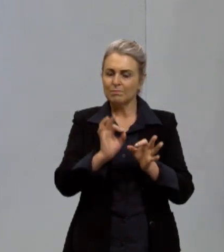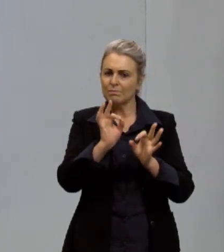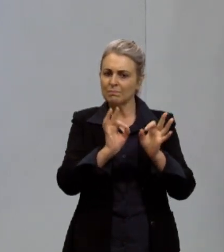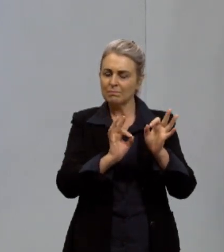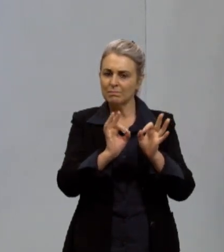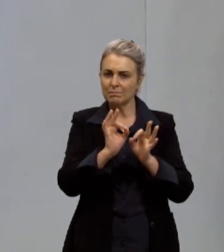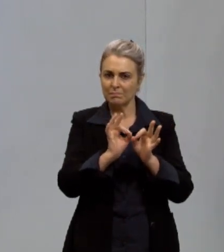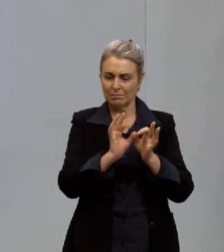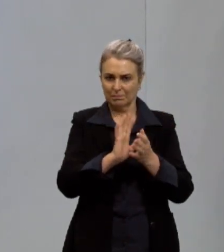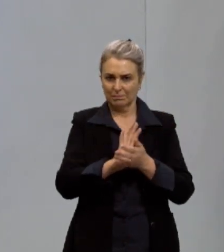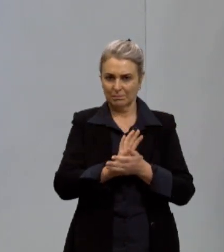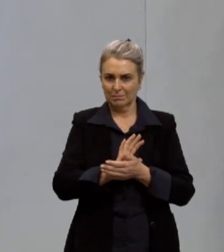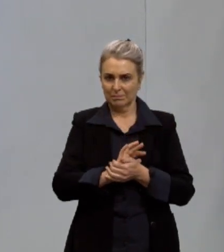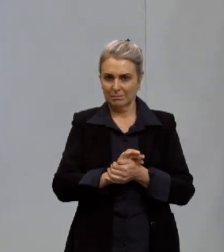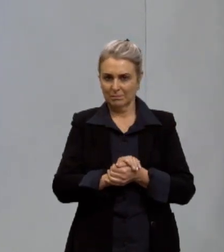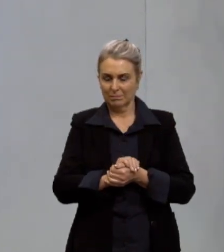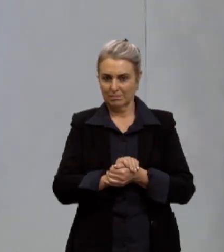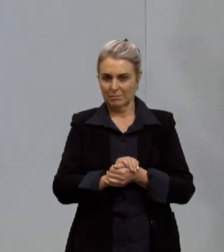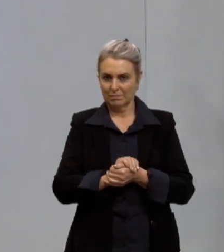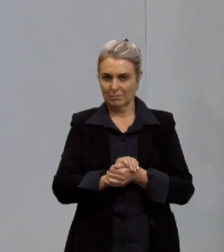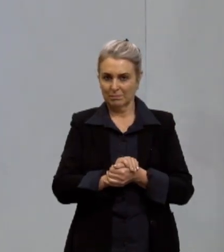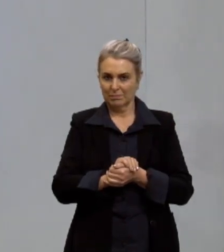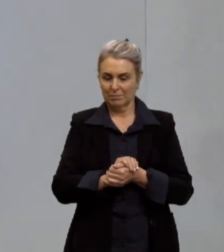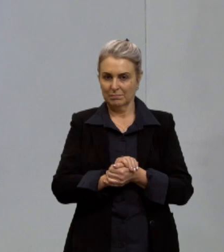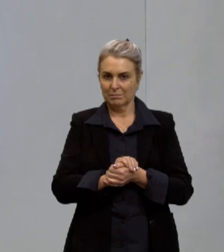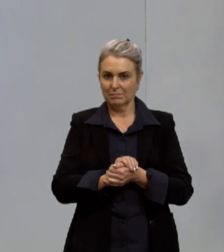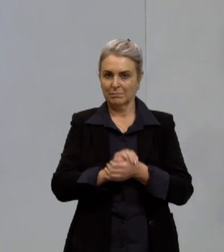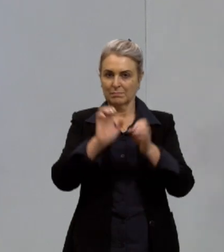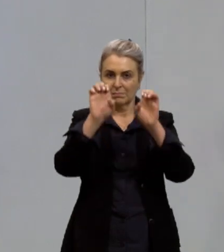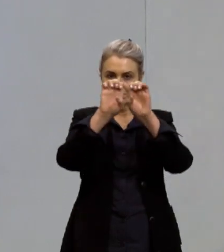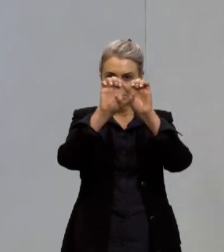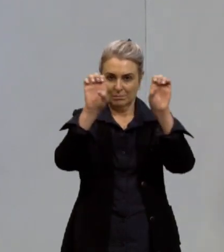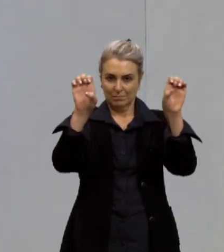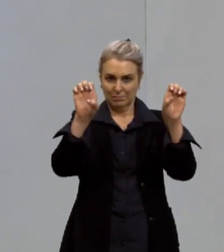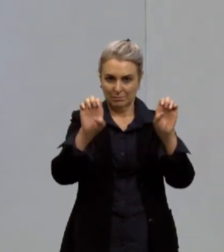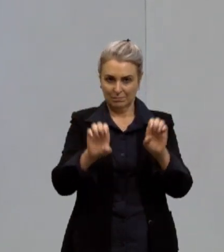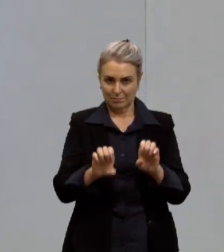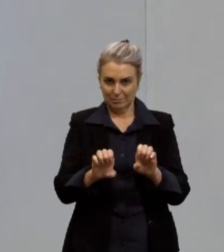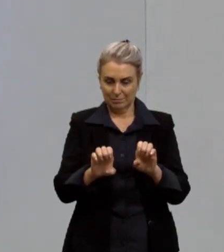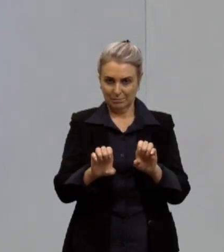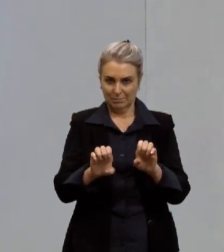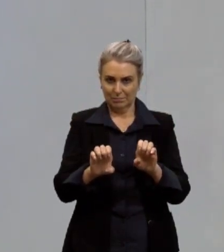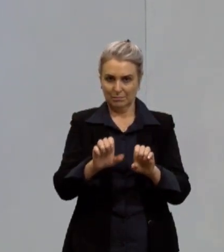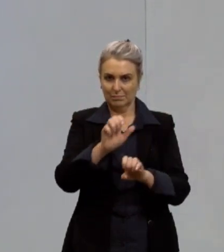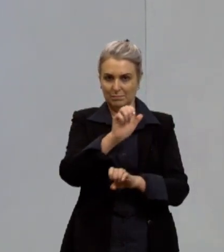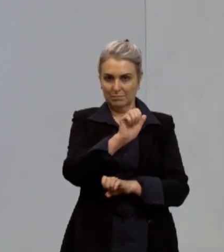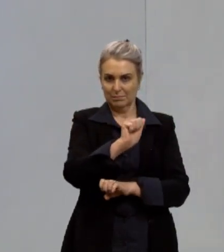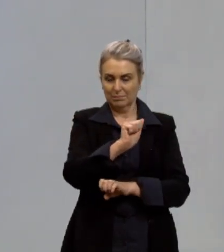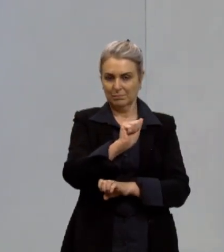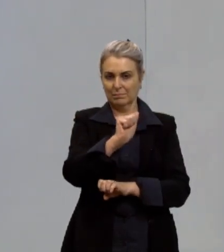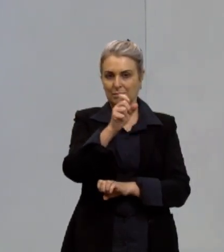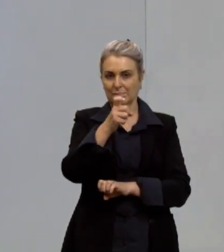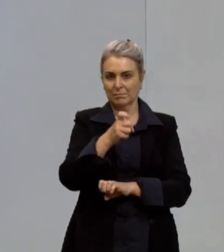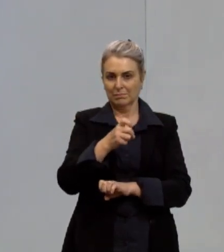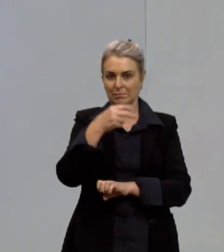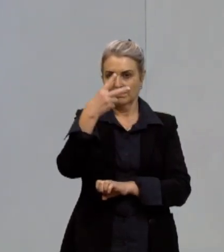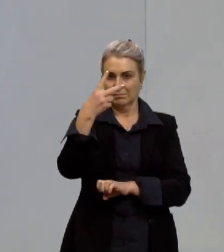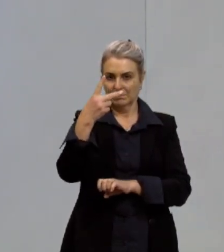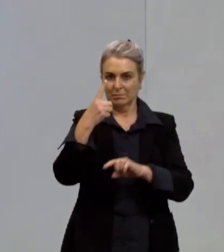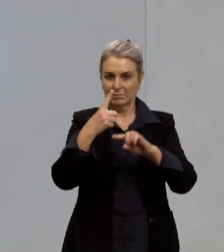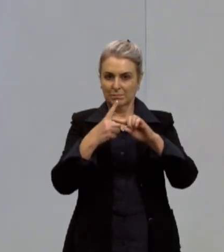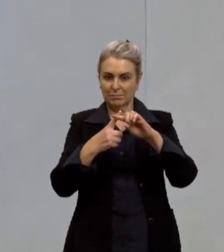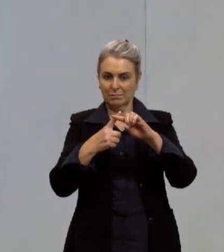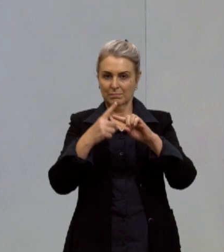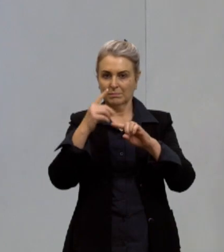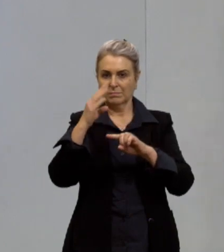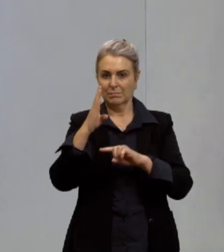agora? Ó, para que isso se torne uma equação na forma ax² mais bx mais c igual